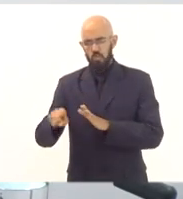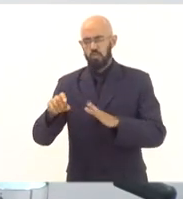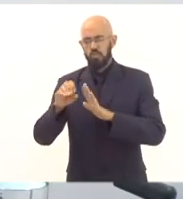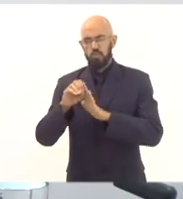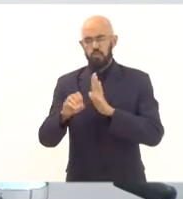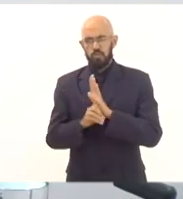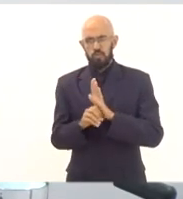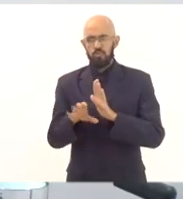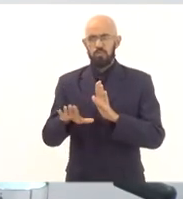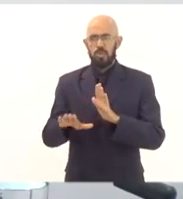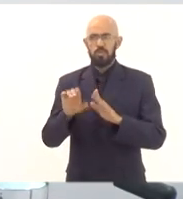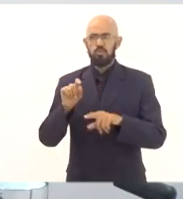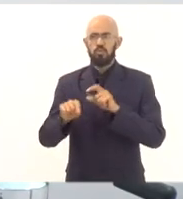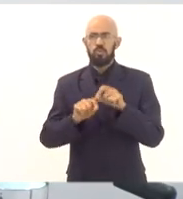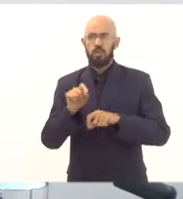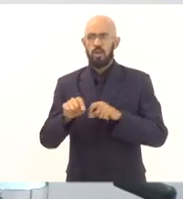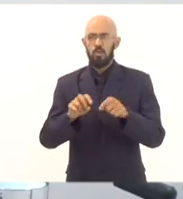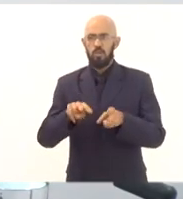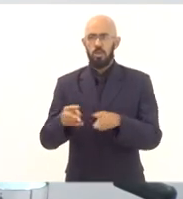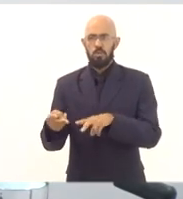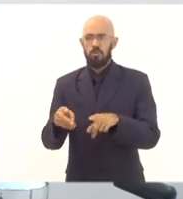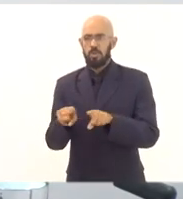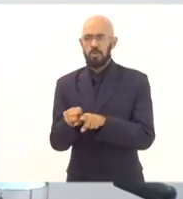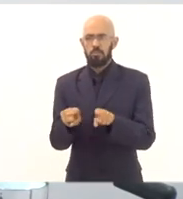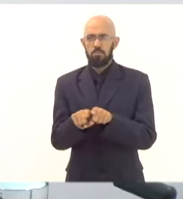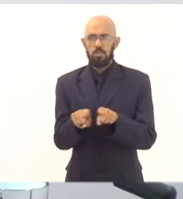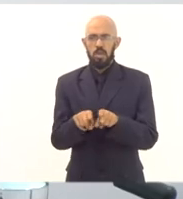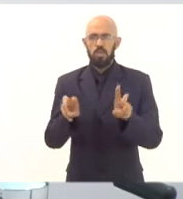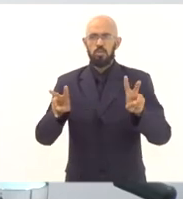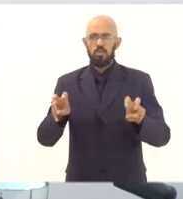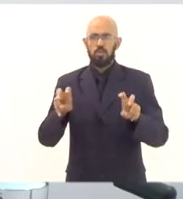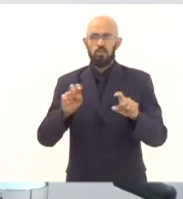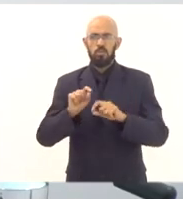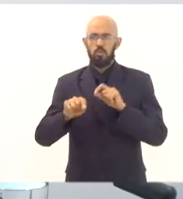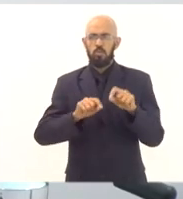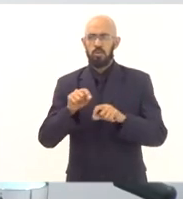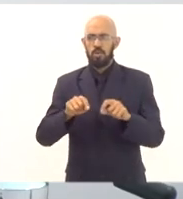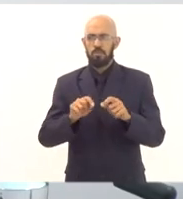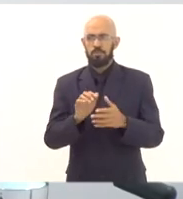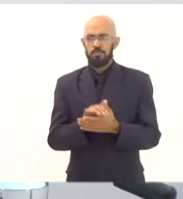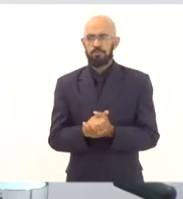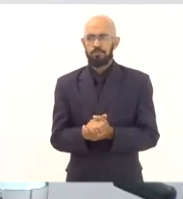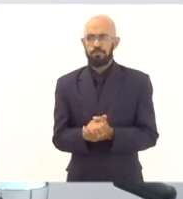fiz isso é um encaminhamento com relação à